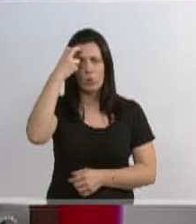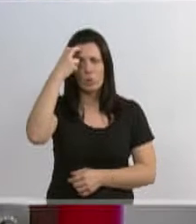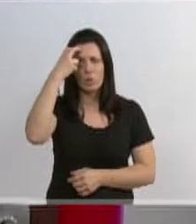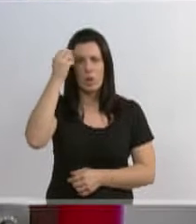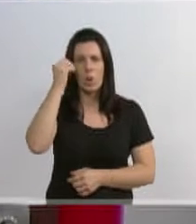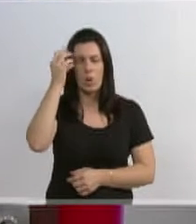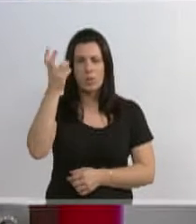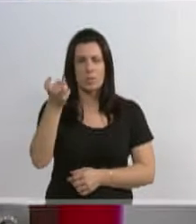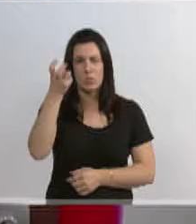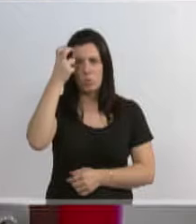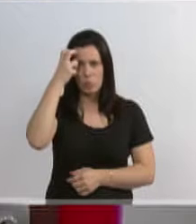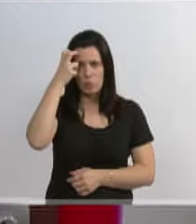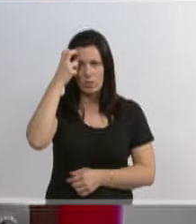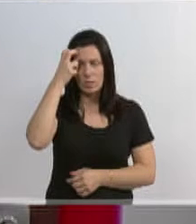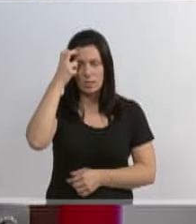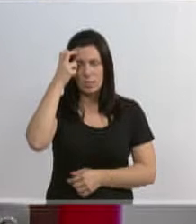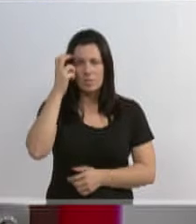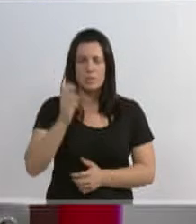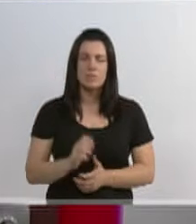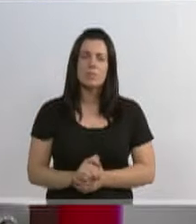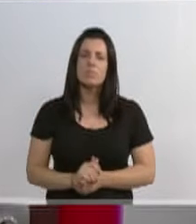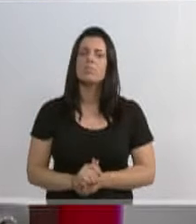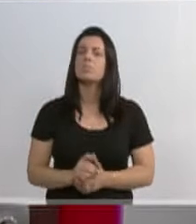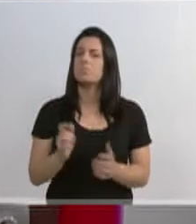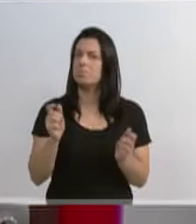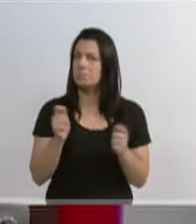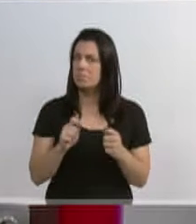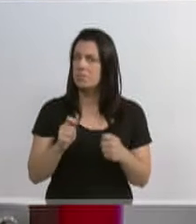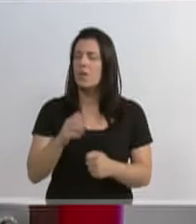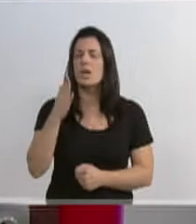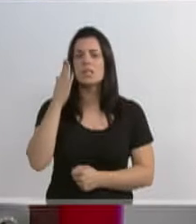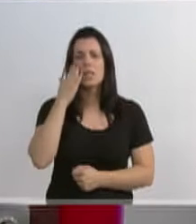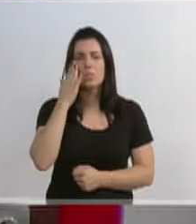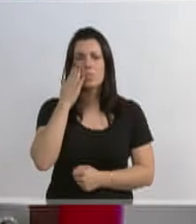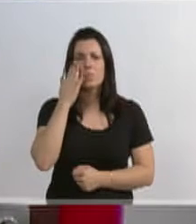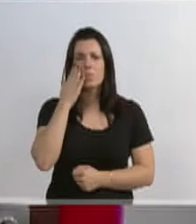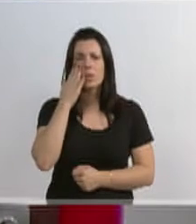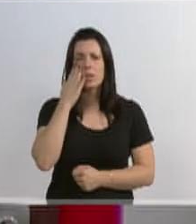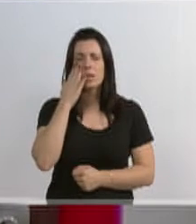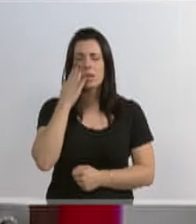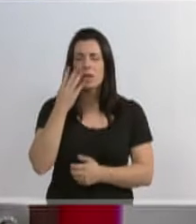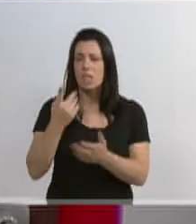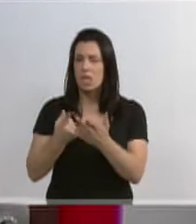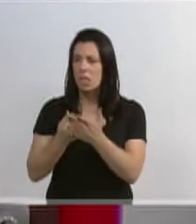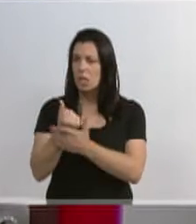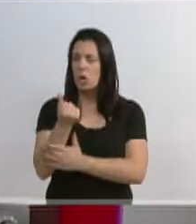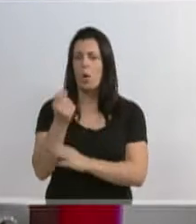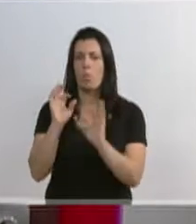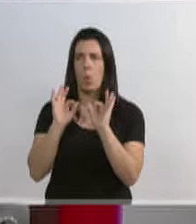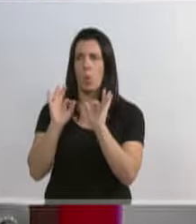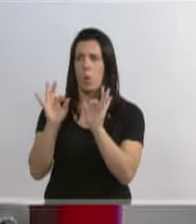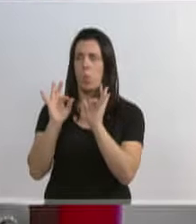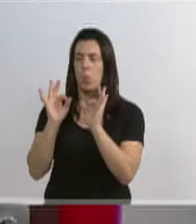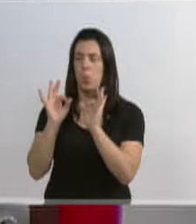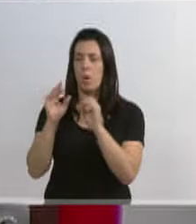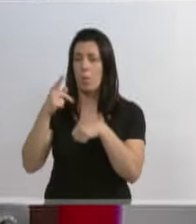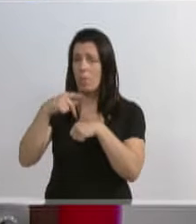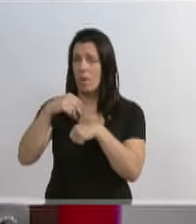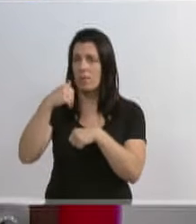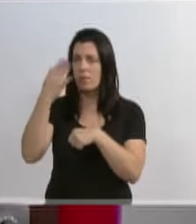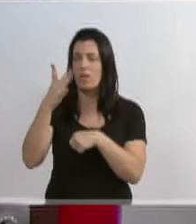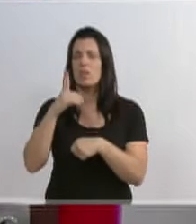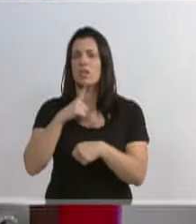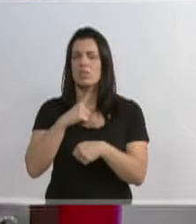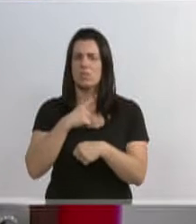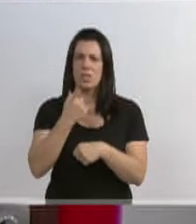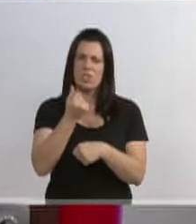e olha o nível cultural que ela tinha, né? O nível cultural suficiente para saber que compras de luxo que fez no exterior com seu cartão tinha como